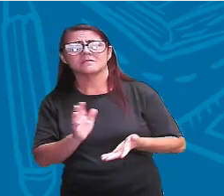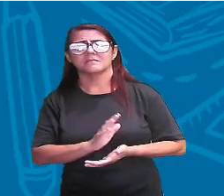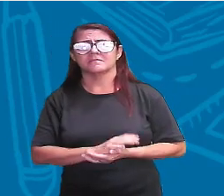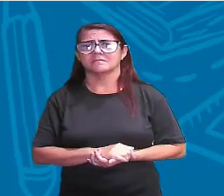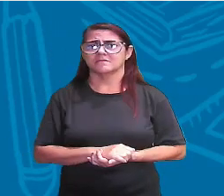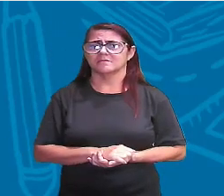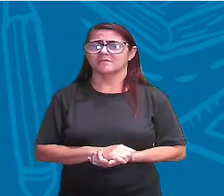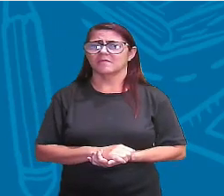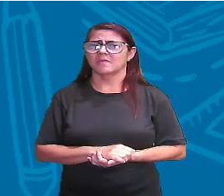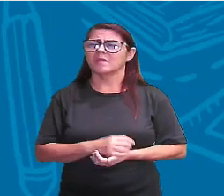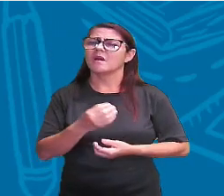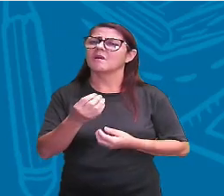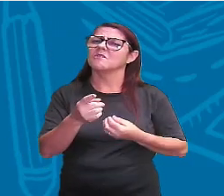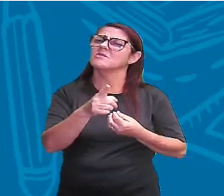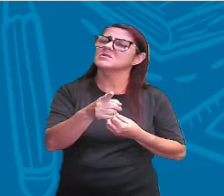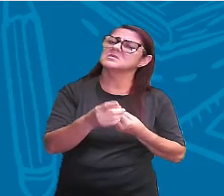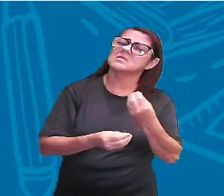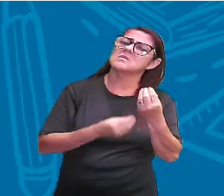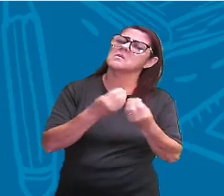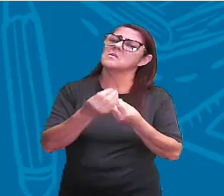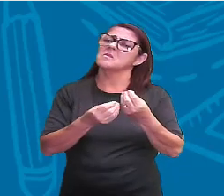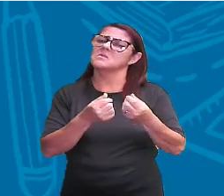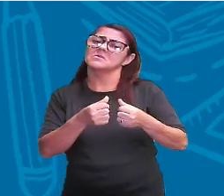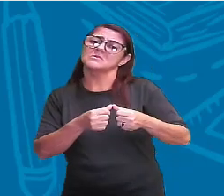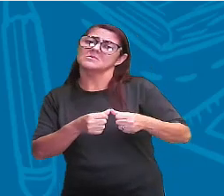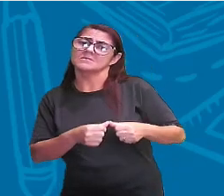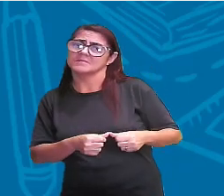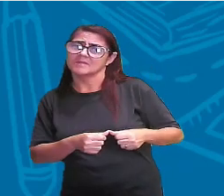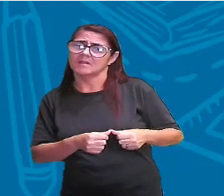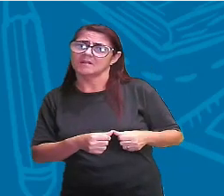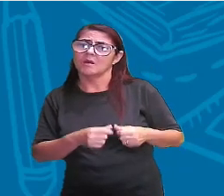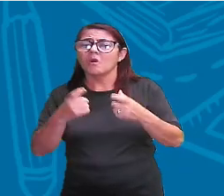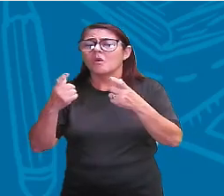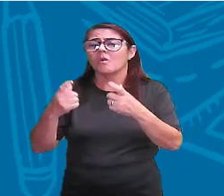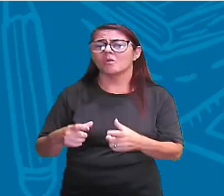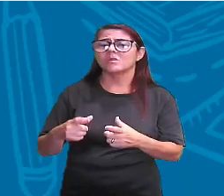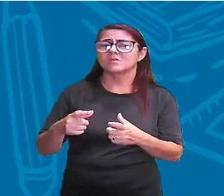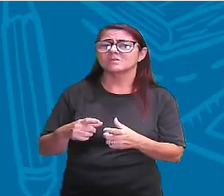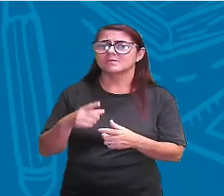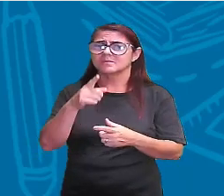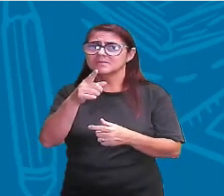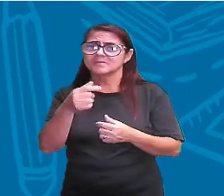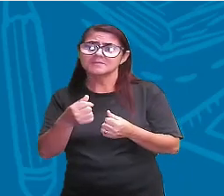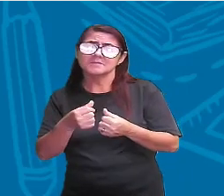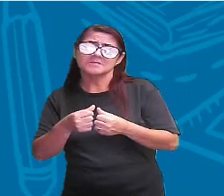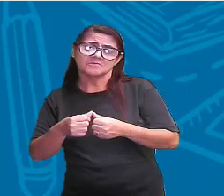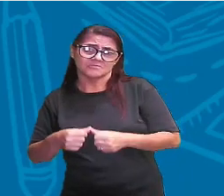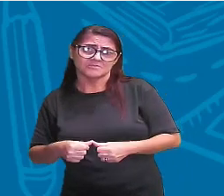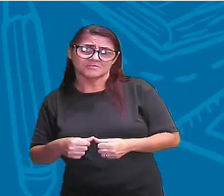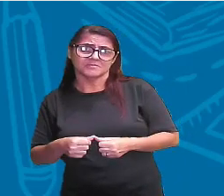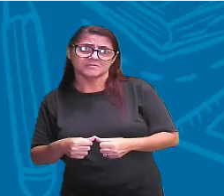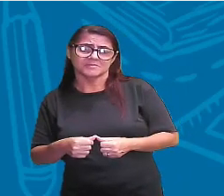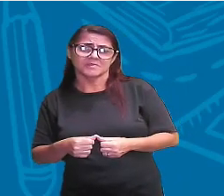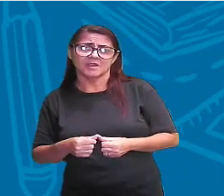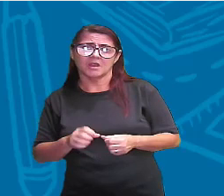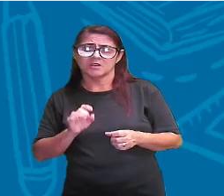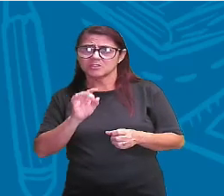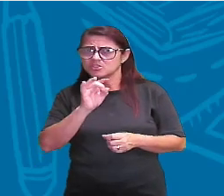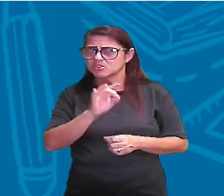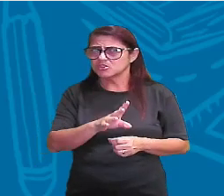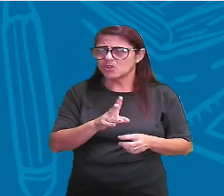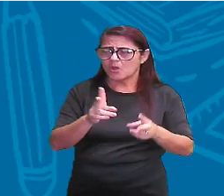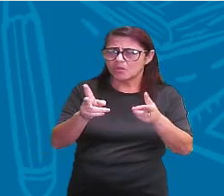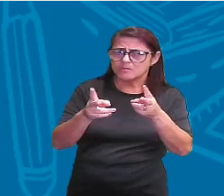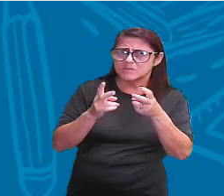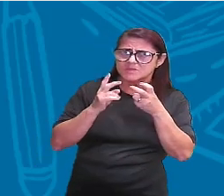Depois, como você está? E por último, onde você está? Gente, é só pegar os pronomes que estão,